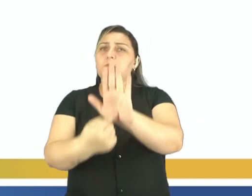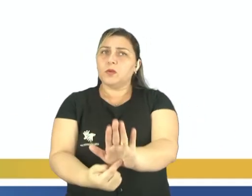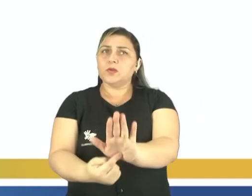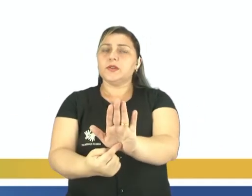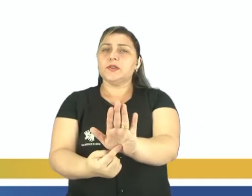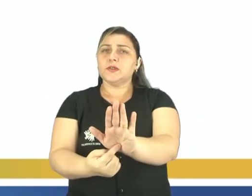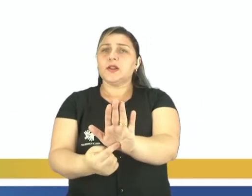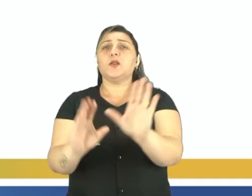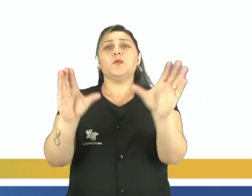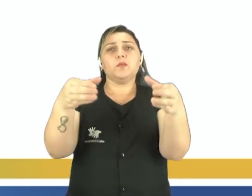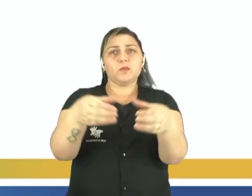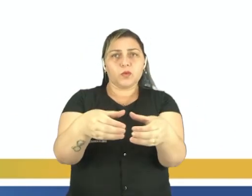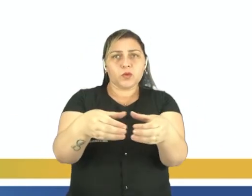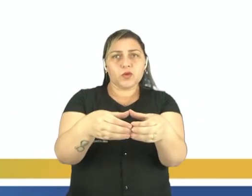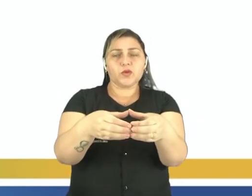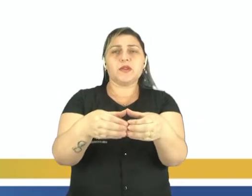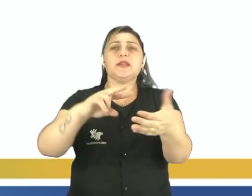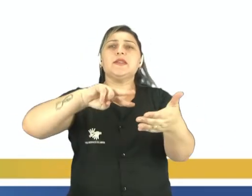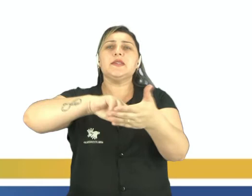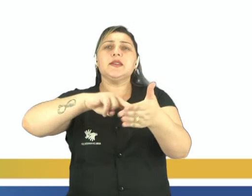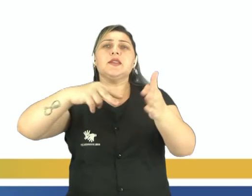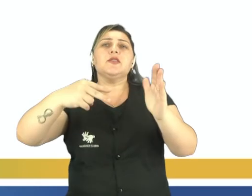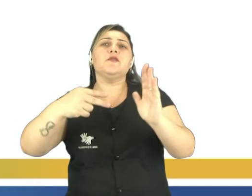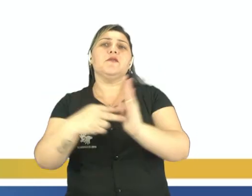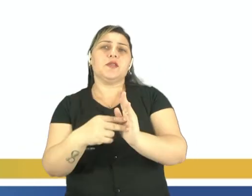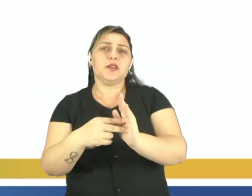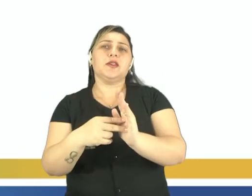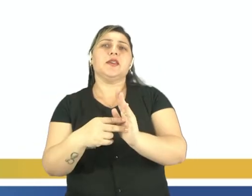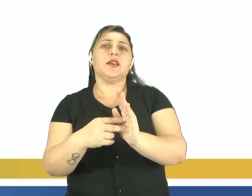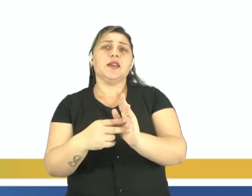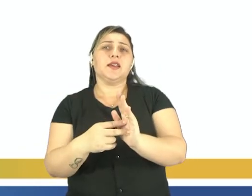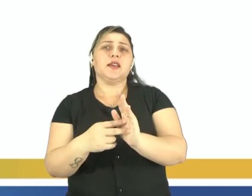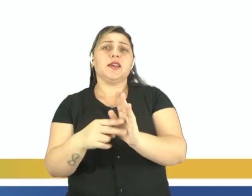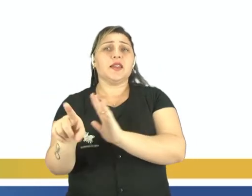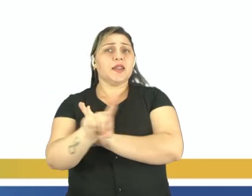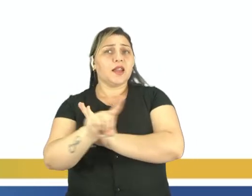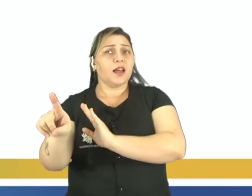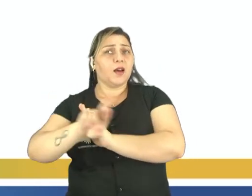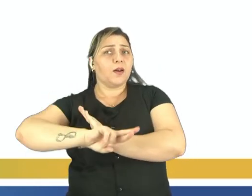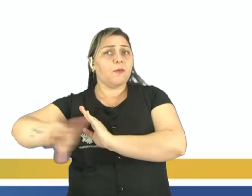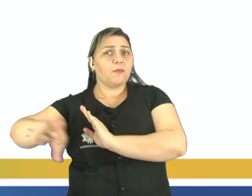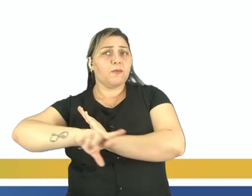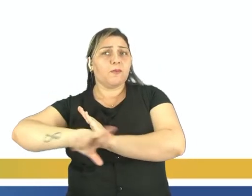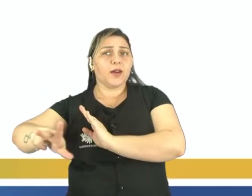no conjunto. Significa isso que se esteja negando